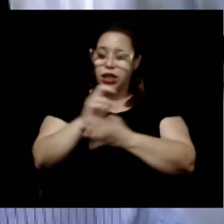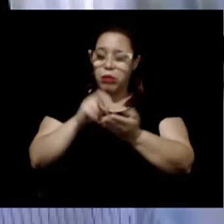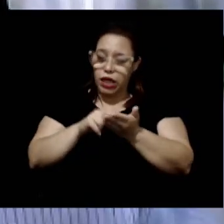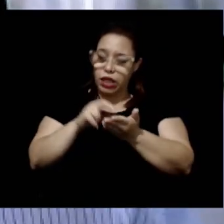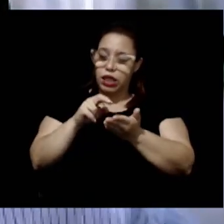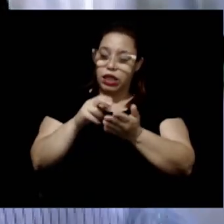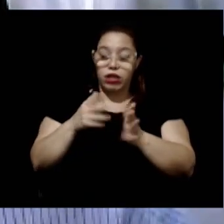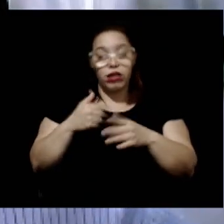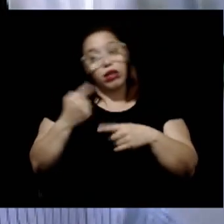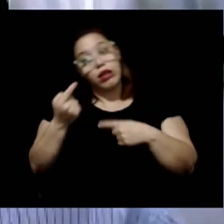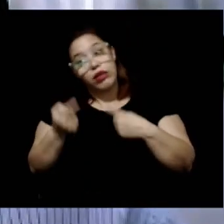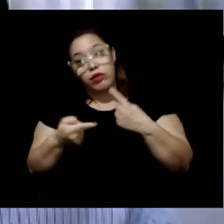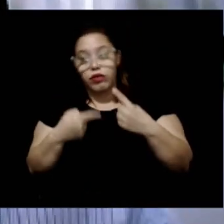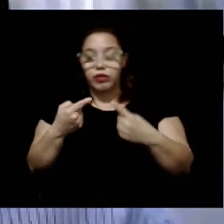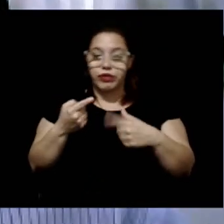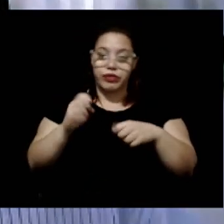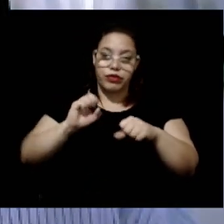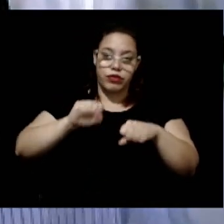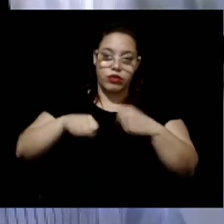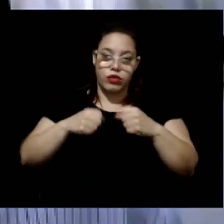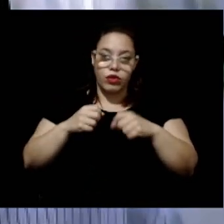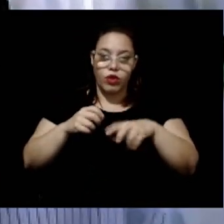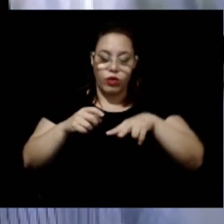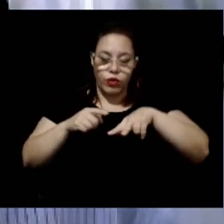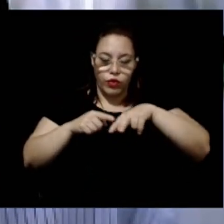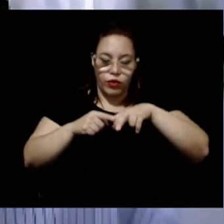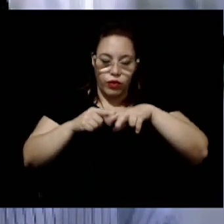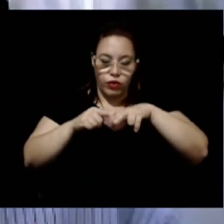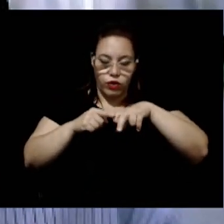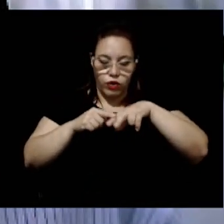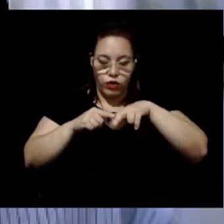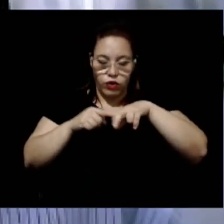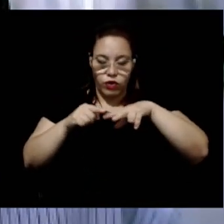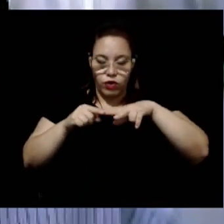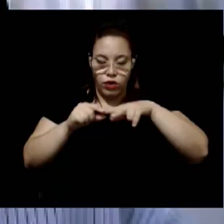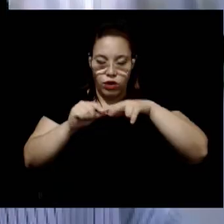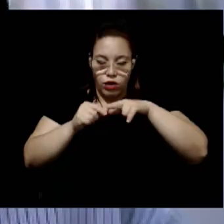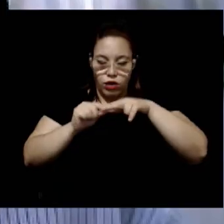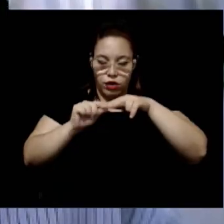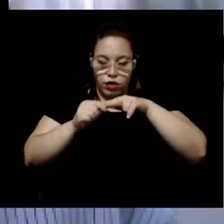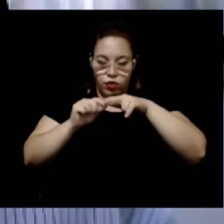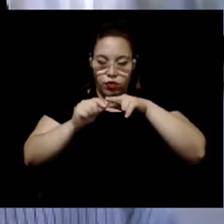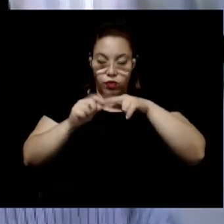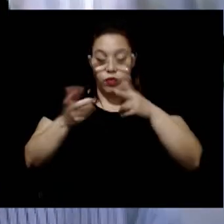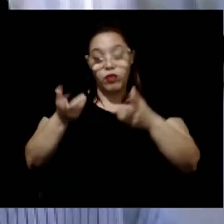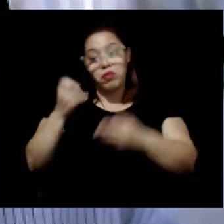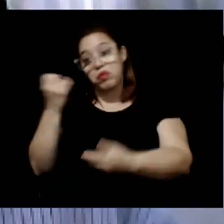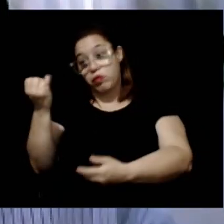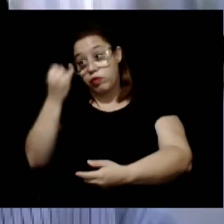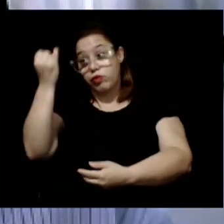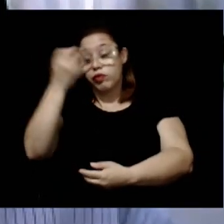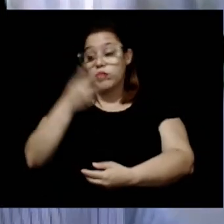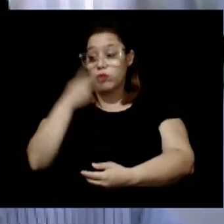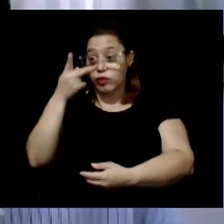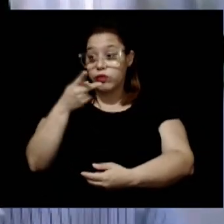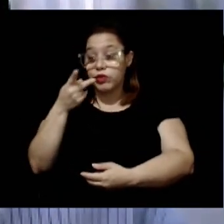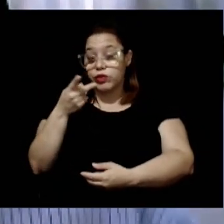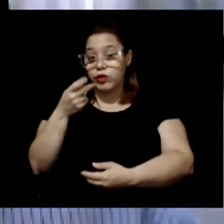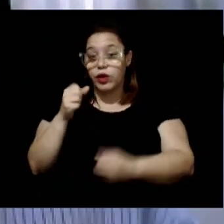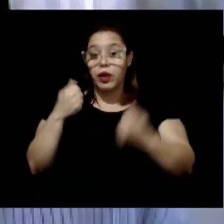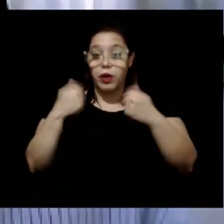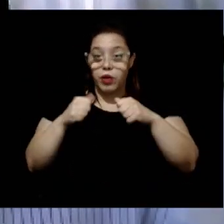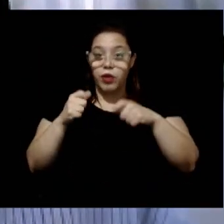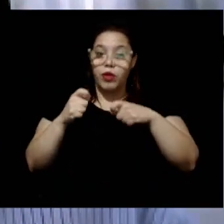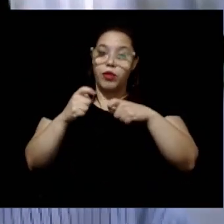grandes articulações, como joelhos, tornozelos. Importante saber que precisa do médico fazer essa